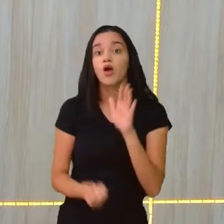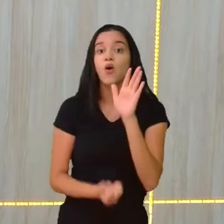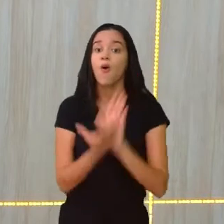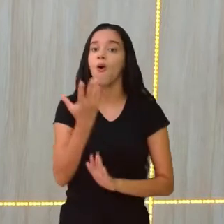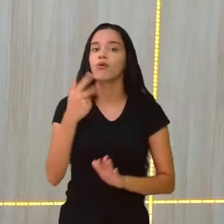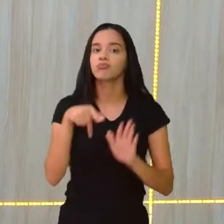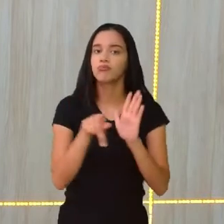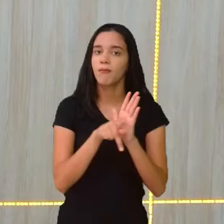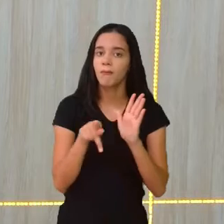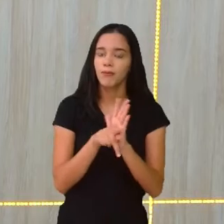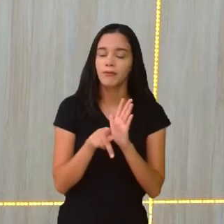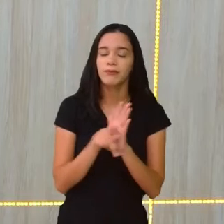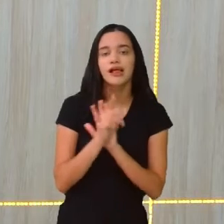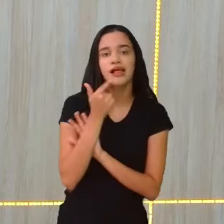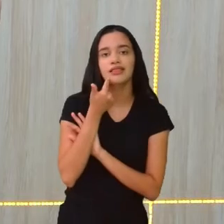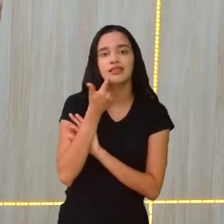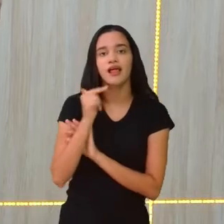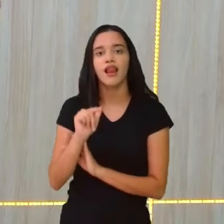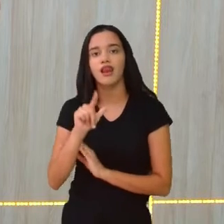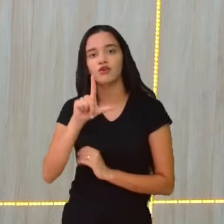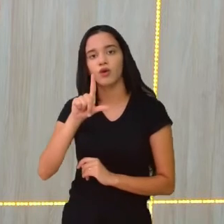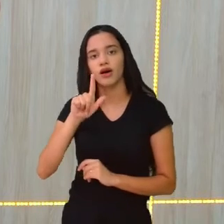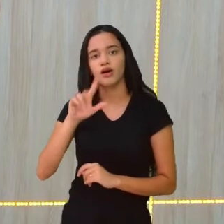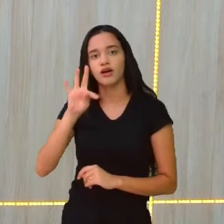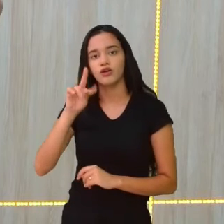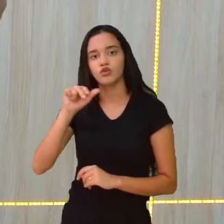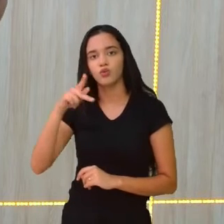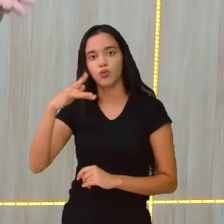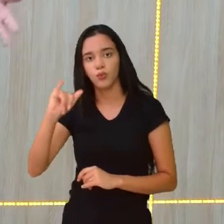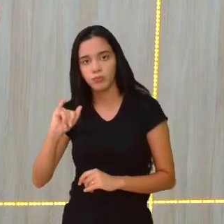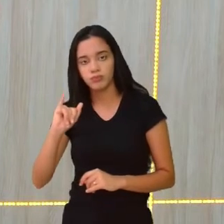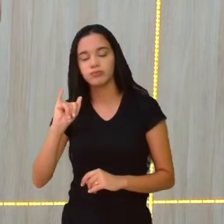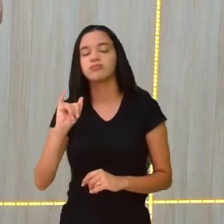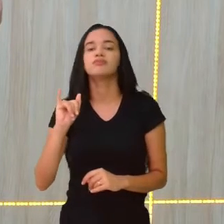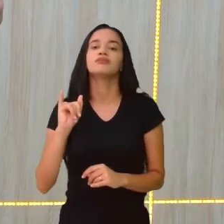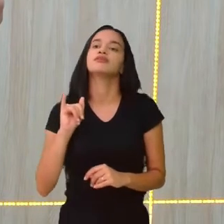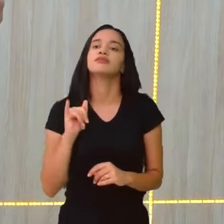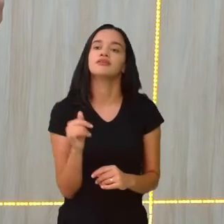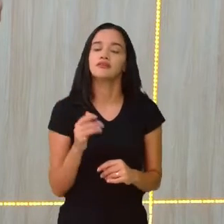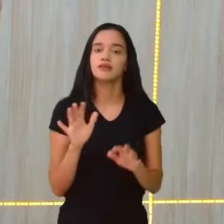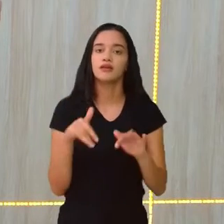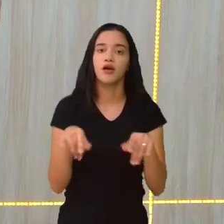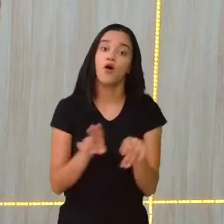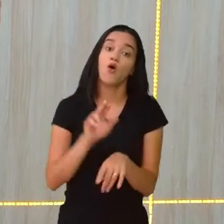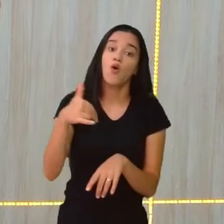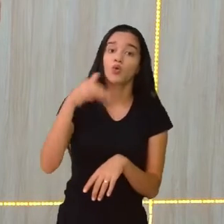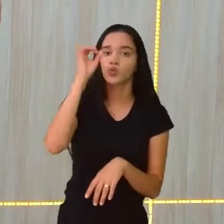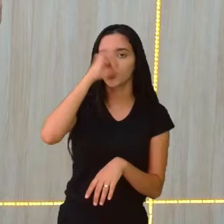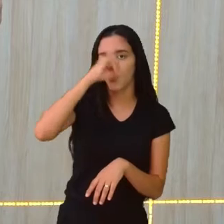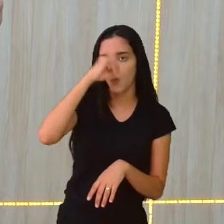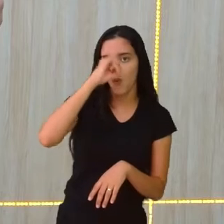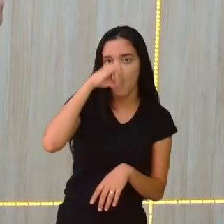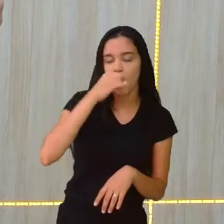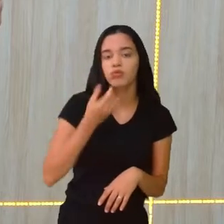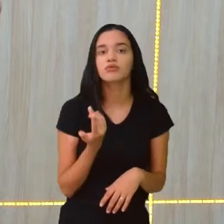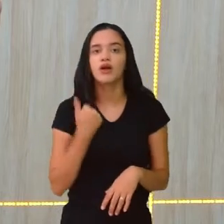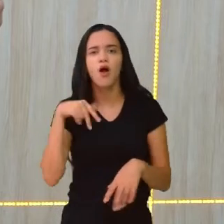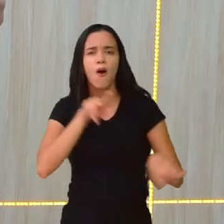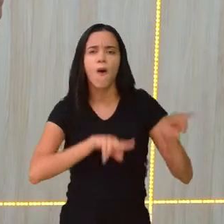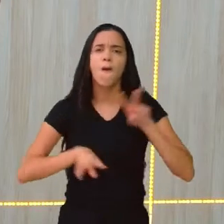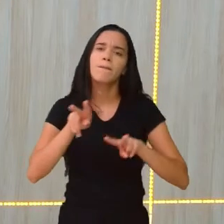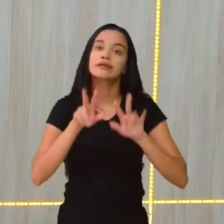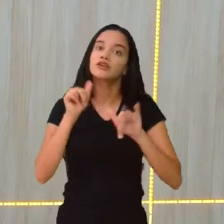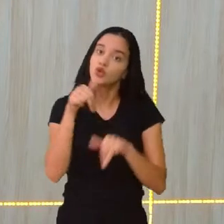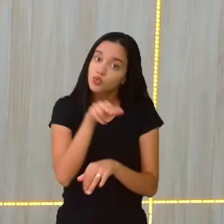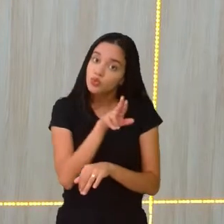originou-se Capibaribe da língua tupi, que significa rio das capivaras ou dos porcos selvagens. Então, observem aí,